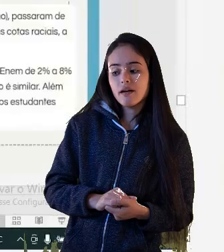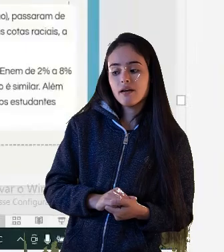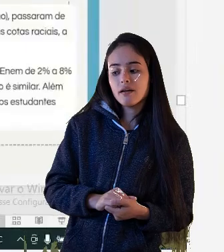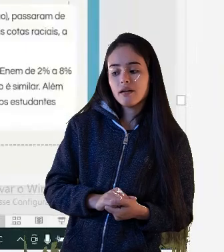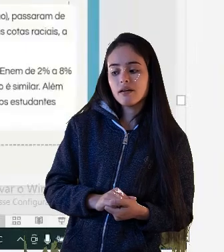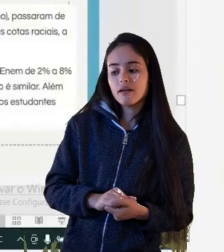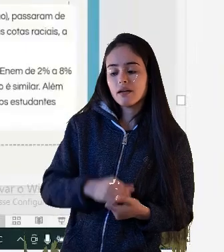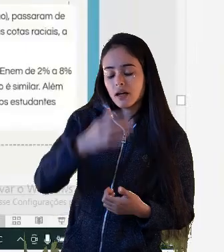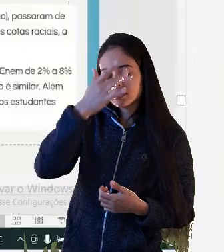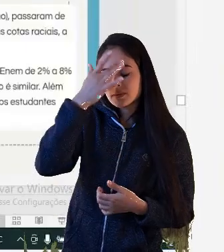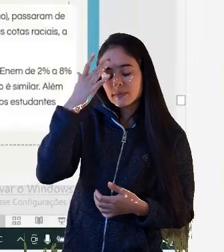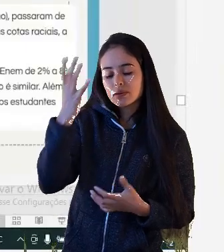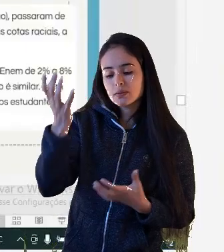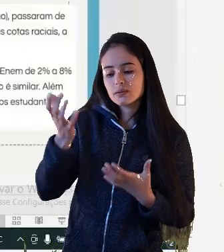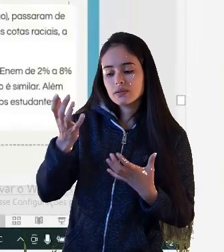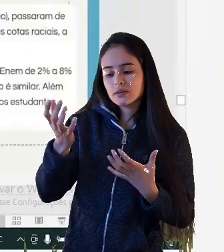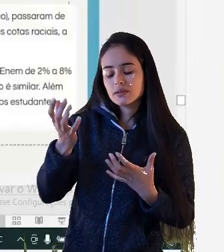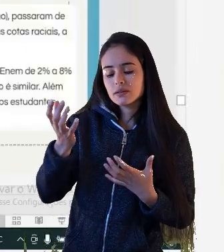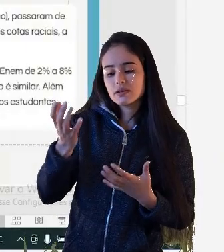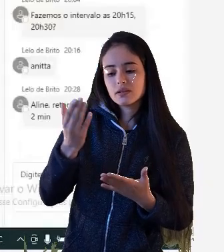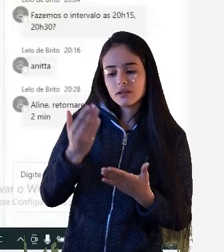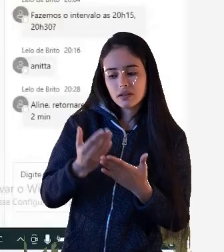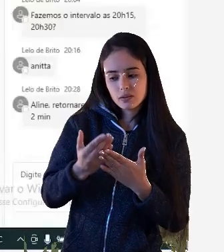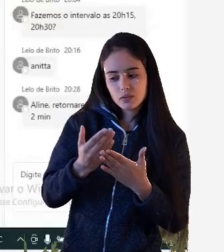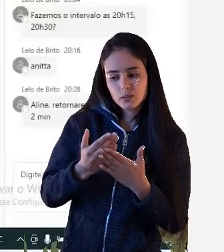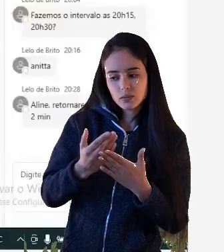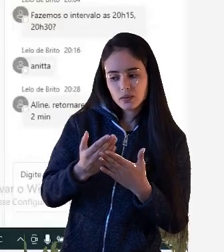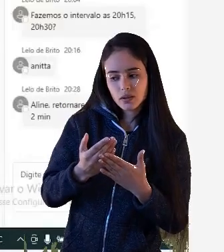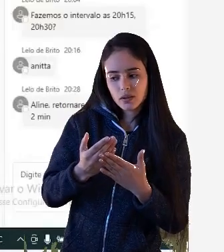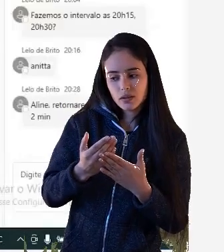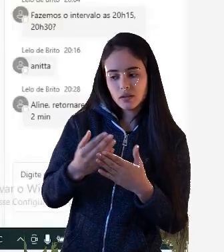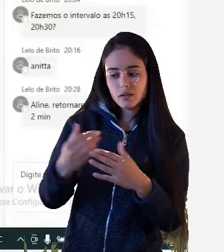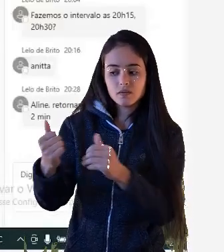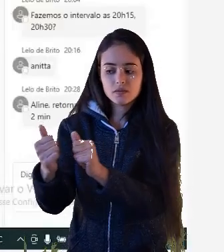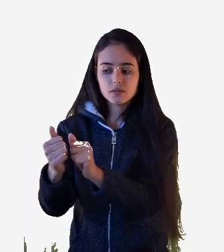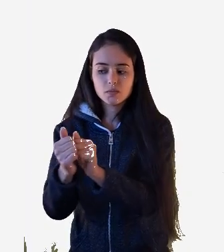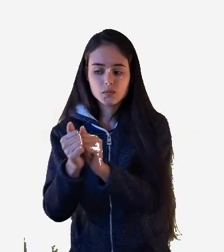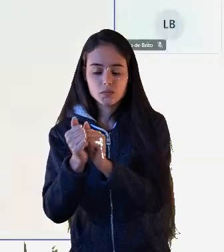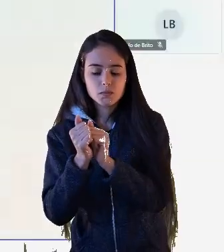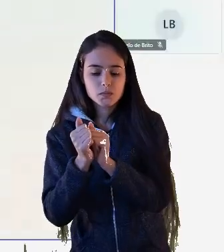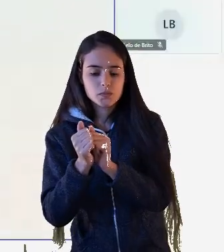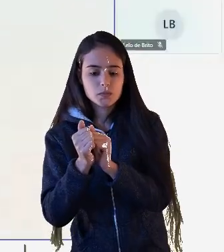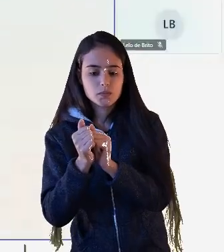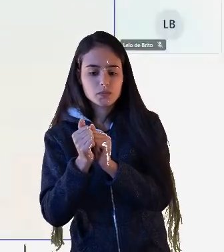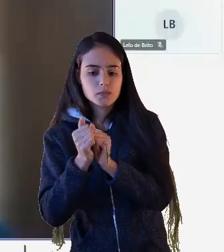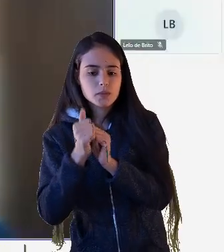né? Da pessoa... É,